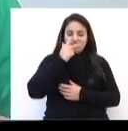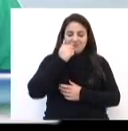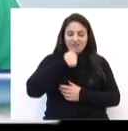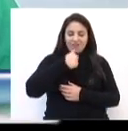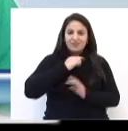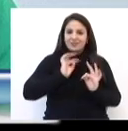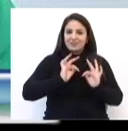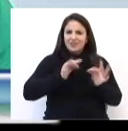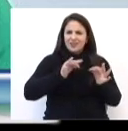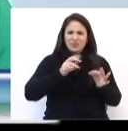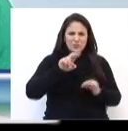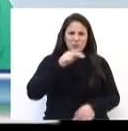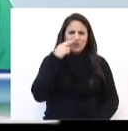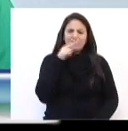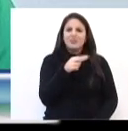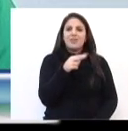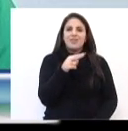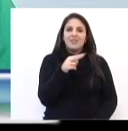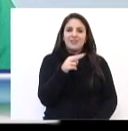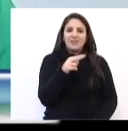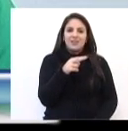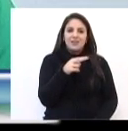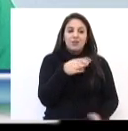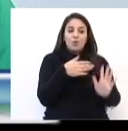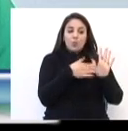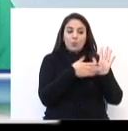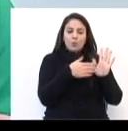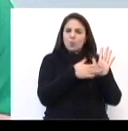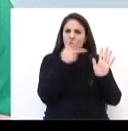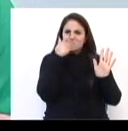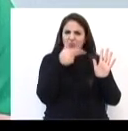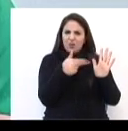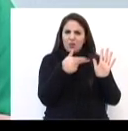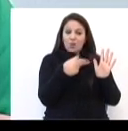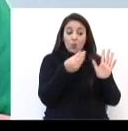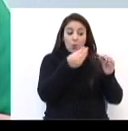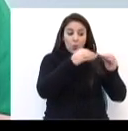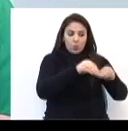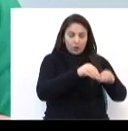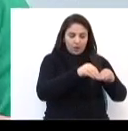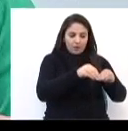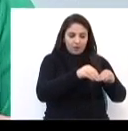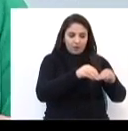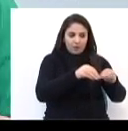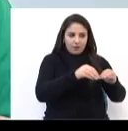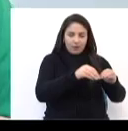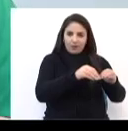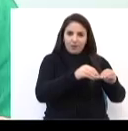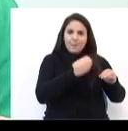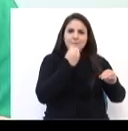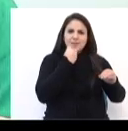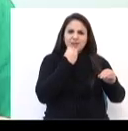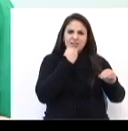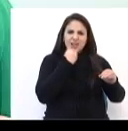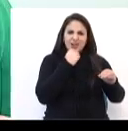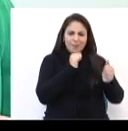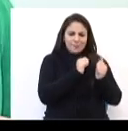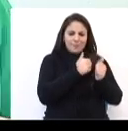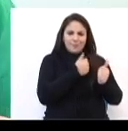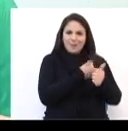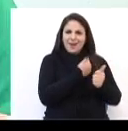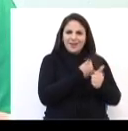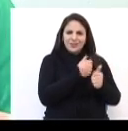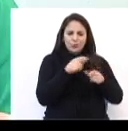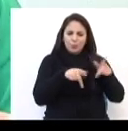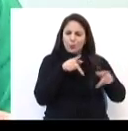técnico, eu nunca tinha visto uma proposta dessas, colocar uma pedreira no meio da população. Imagina, com tanta